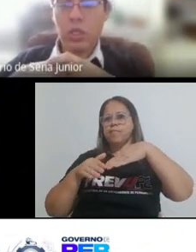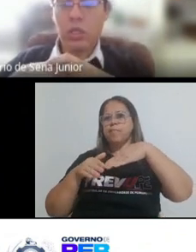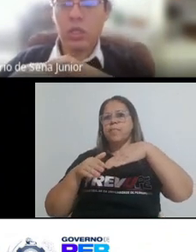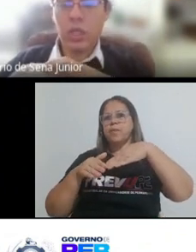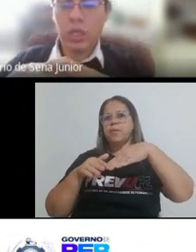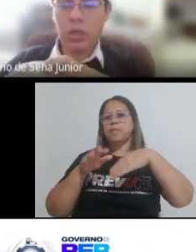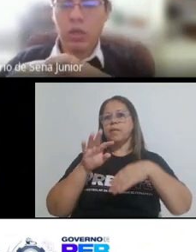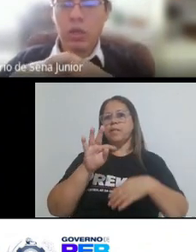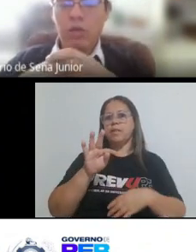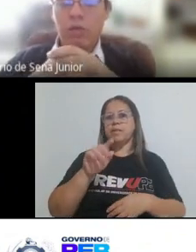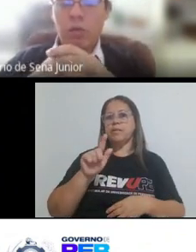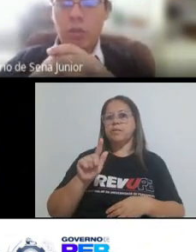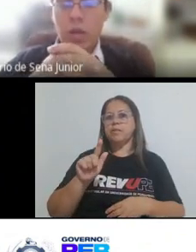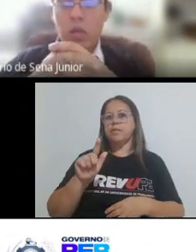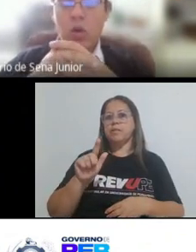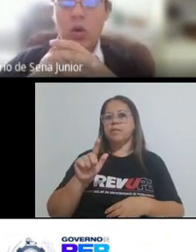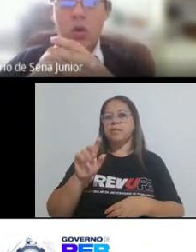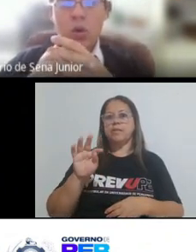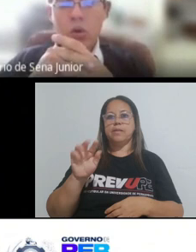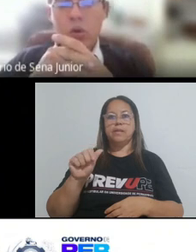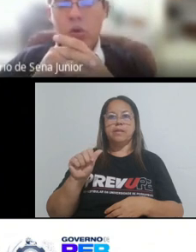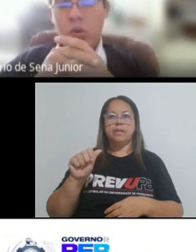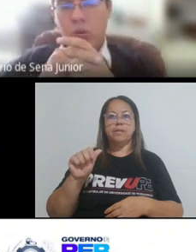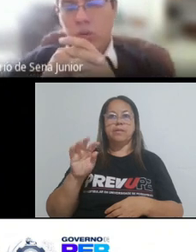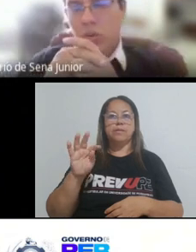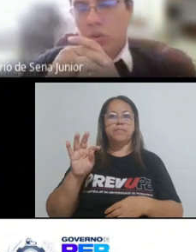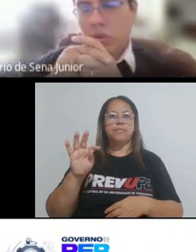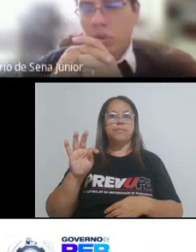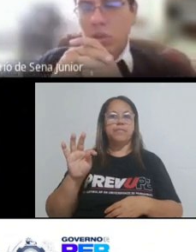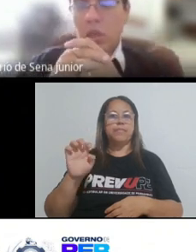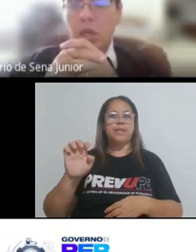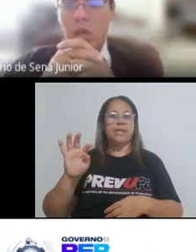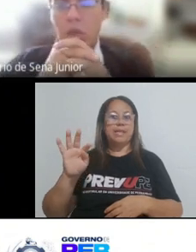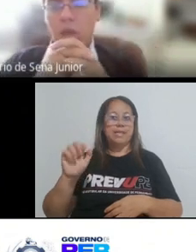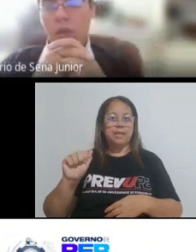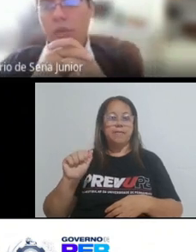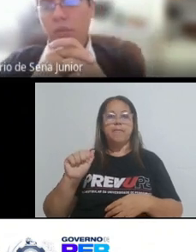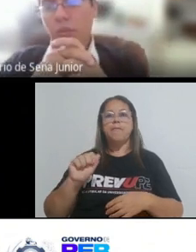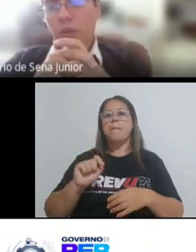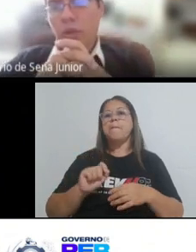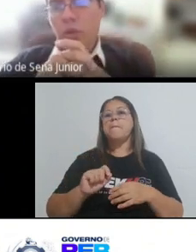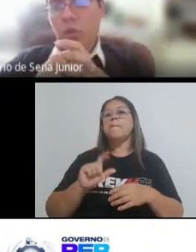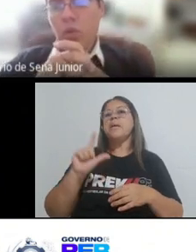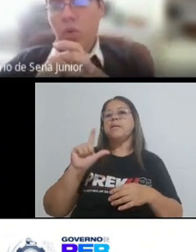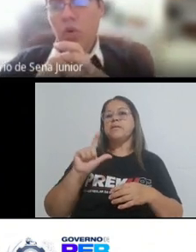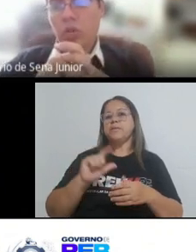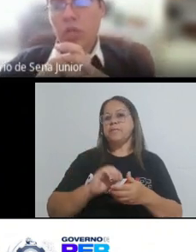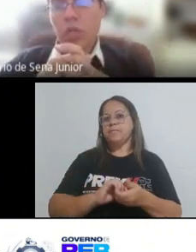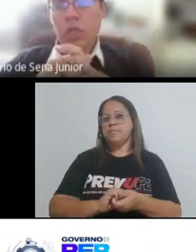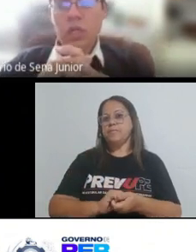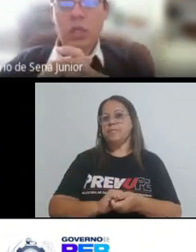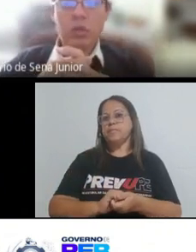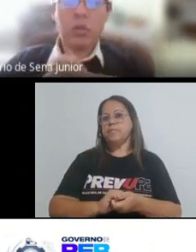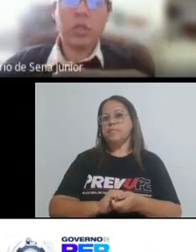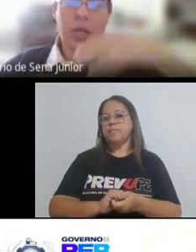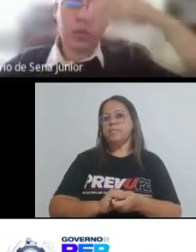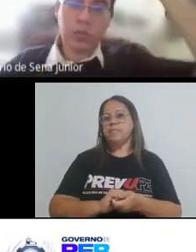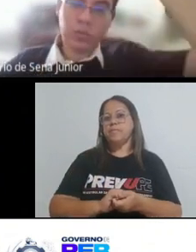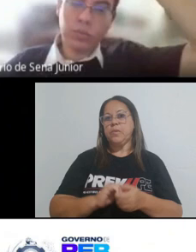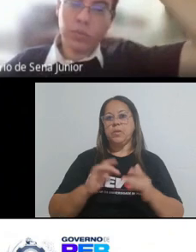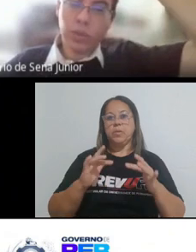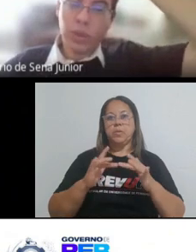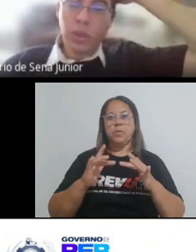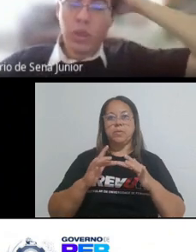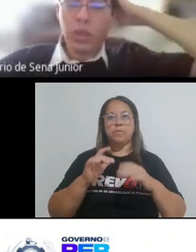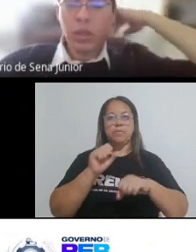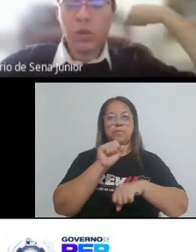o tangente de teta for maior que o coeficiente de atrito estático.